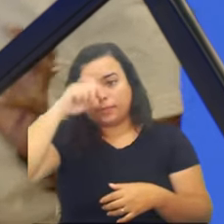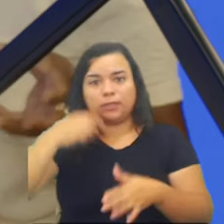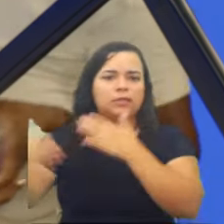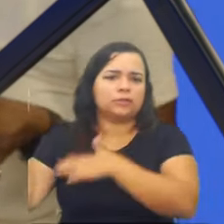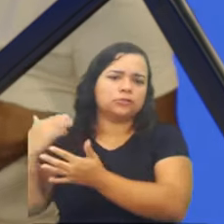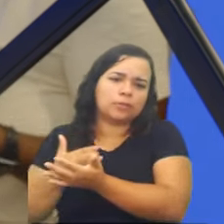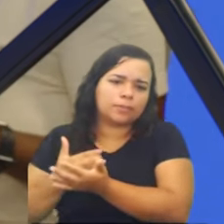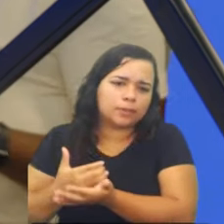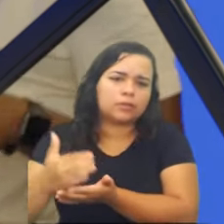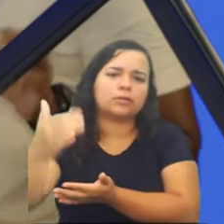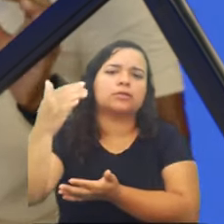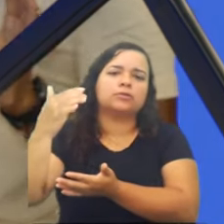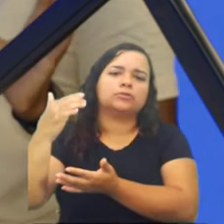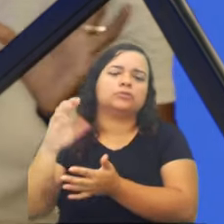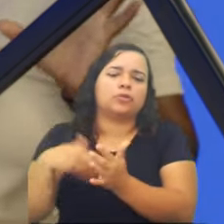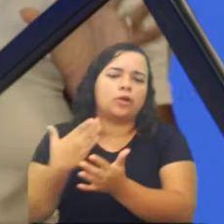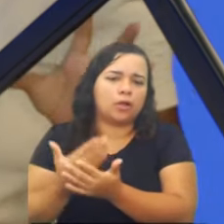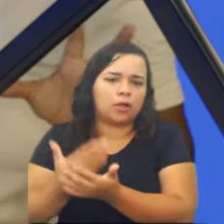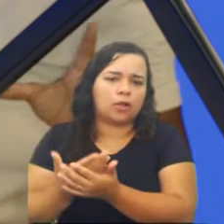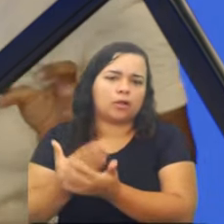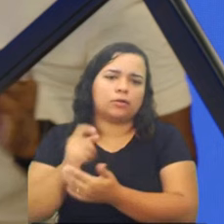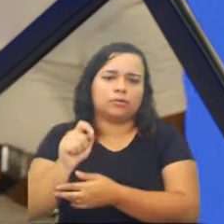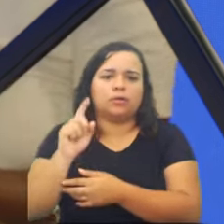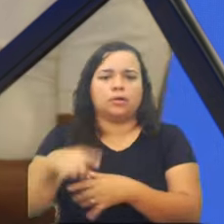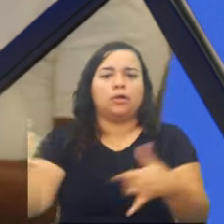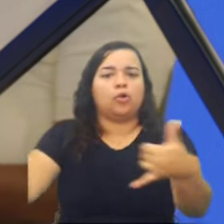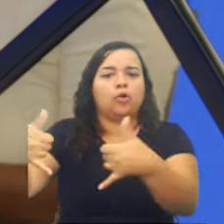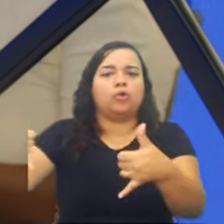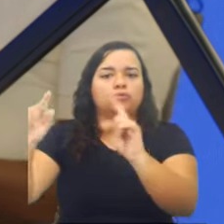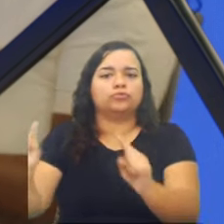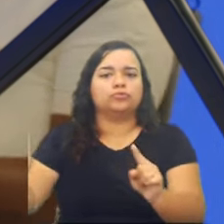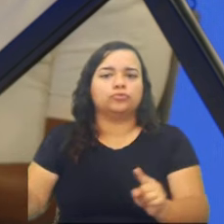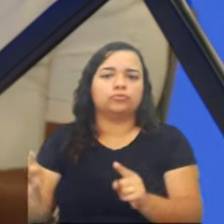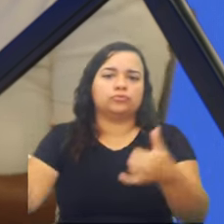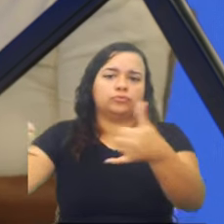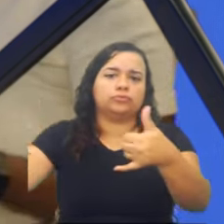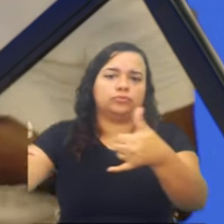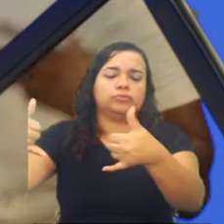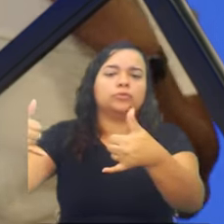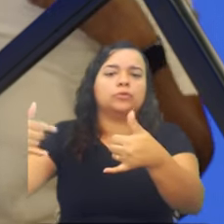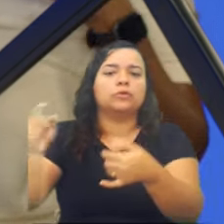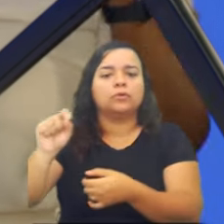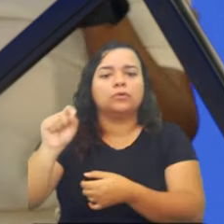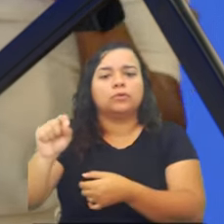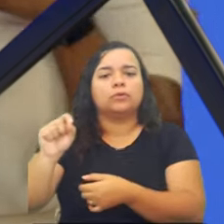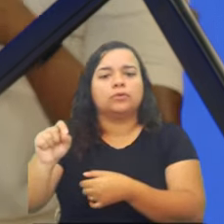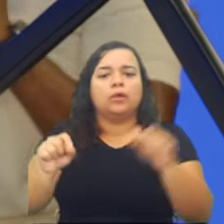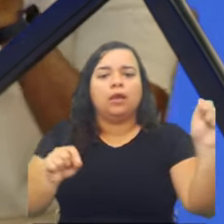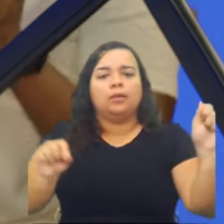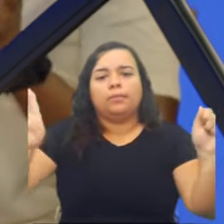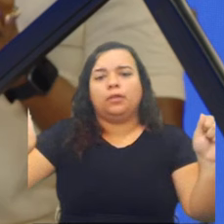gente aprende lá no nos nos nos primeiros aninhos da escola que é o conceito de conjunto né